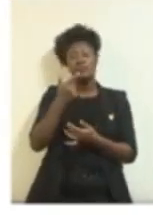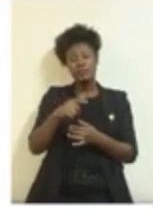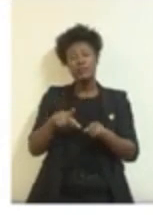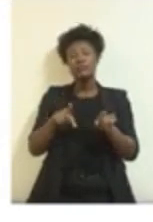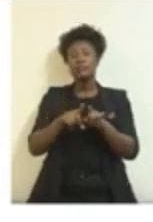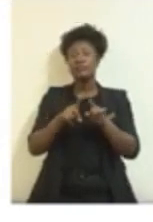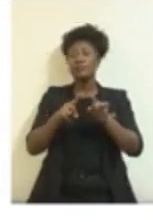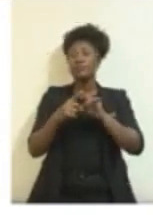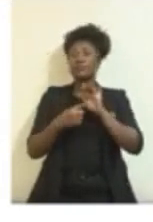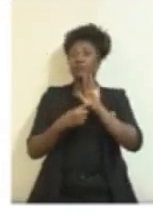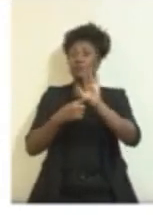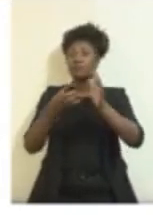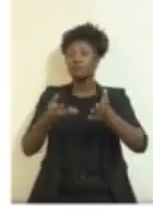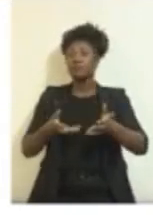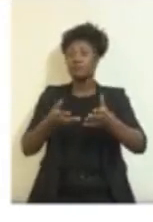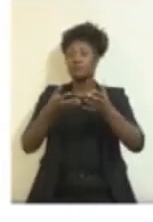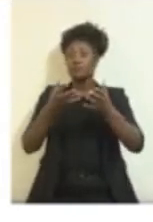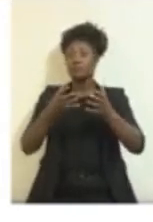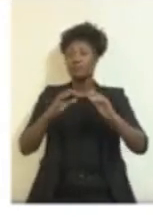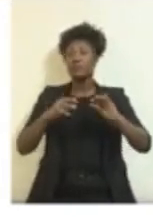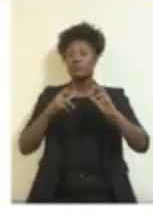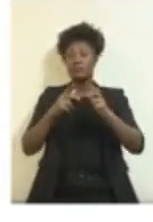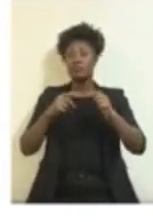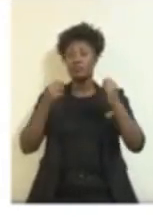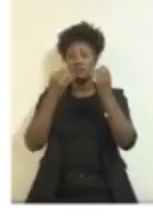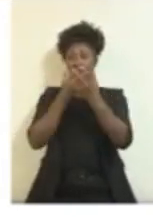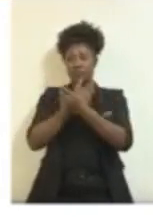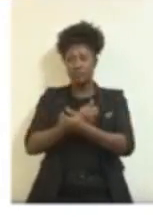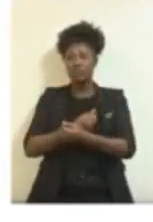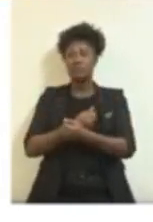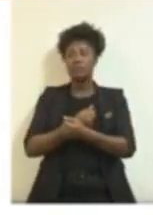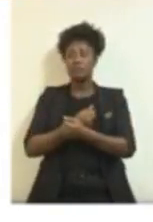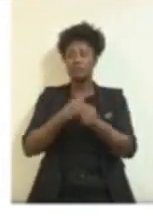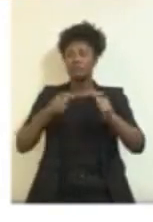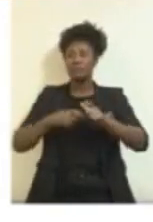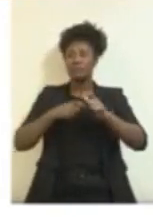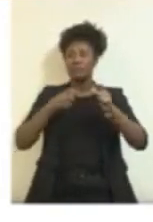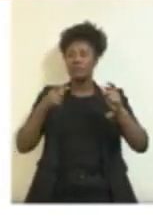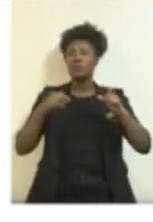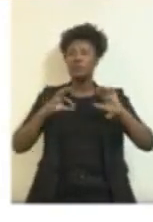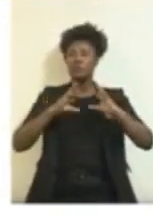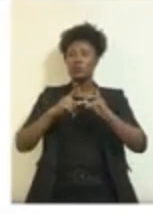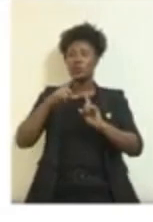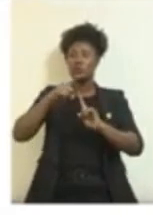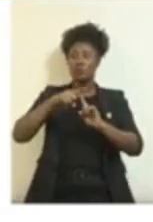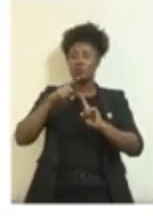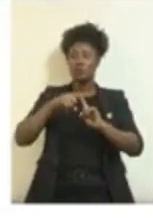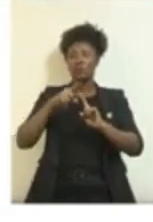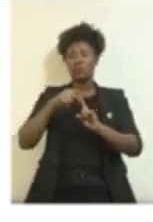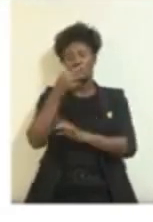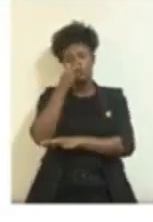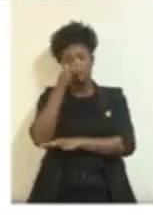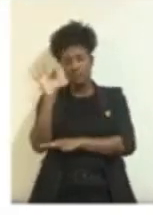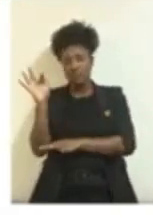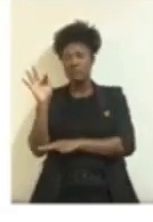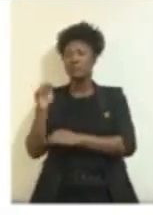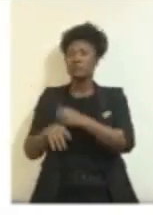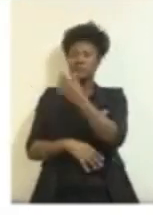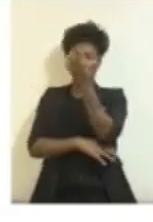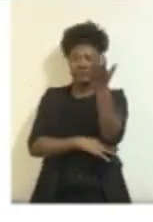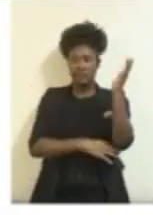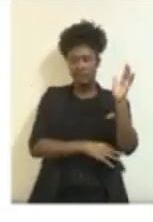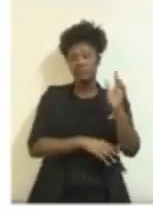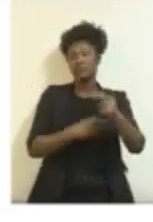alta riqueza, especialmente dos ambientes campestres. Os números globais, obviamente, são para todos os tipos de vegetação, né? Não só para campo, mas